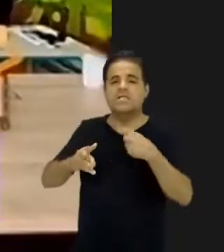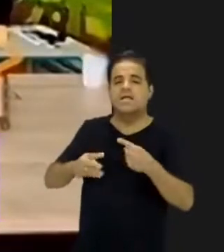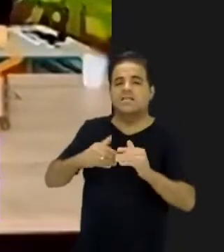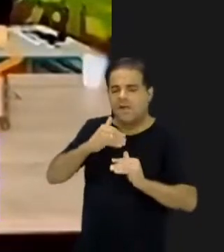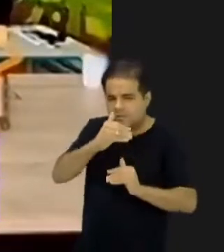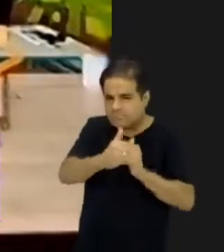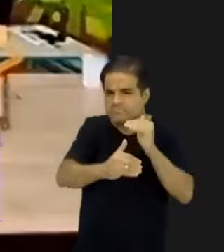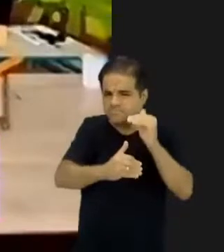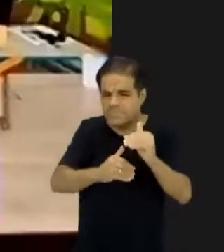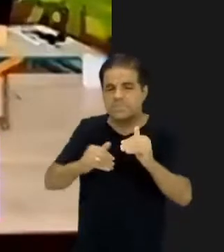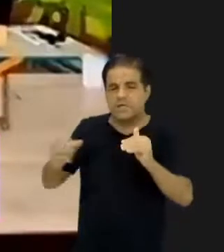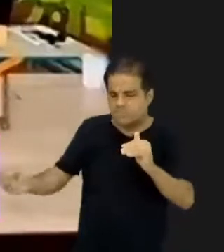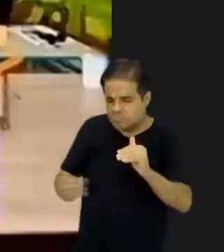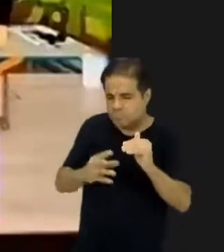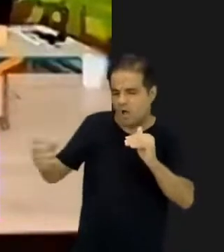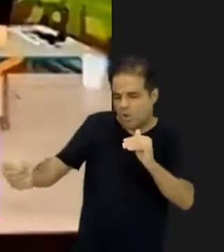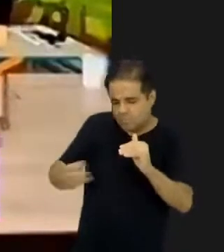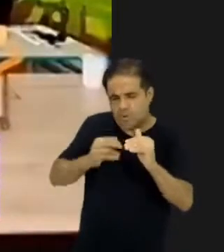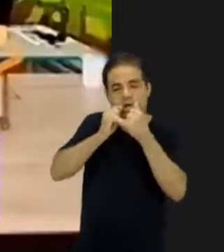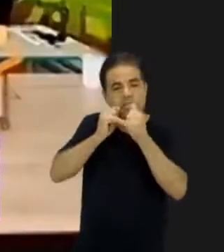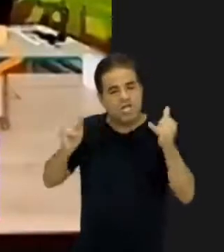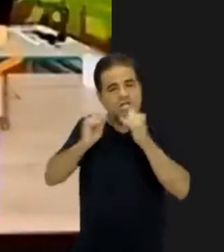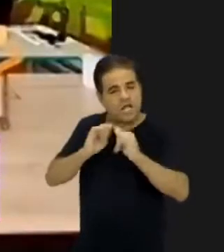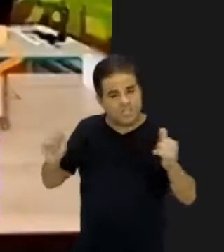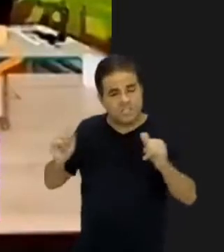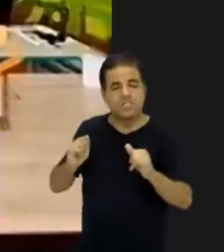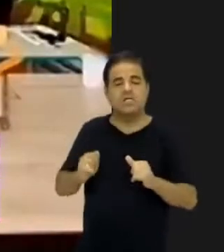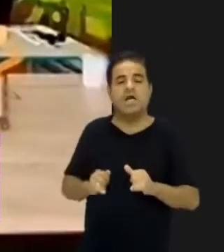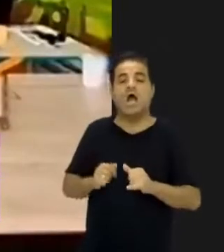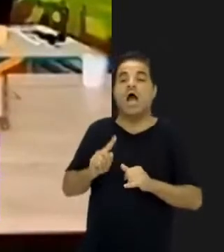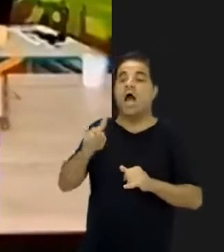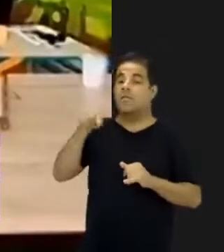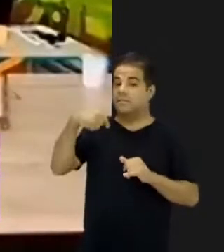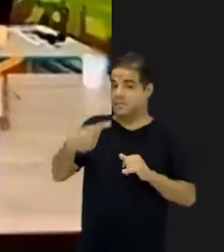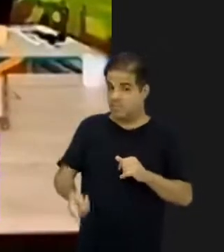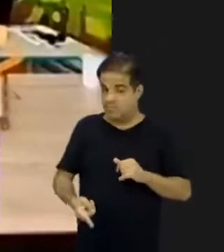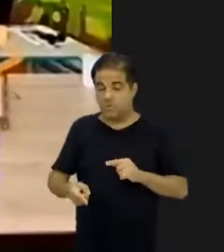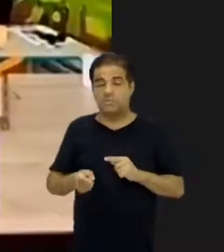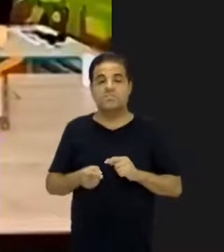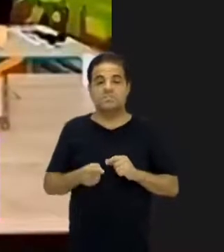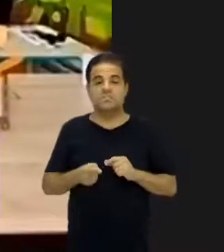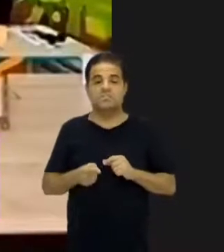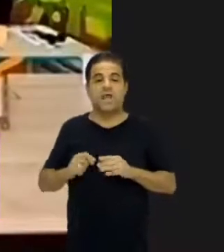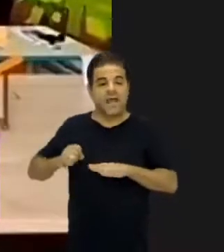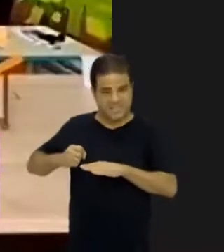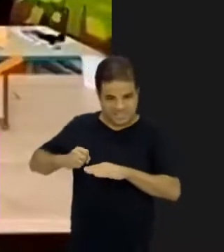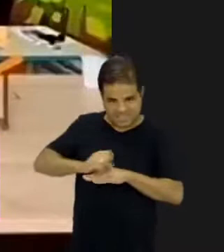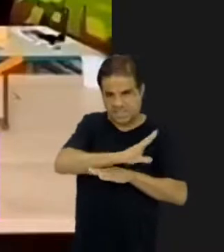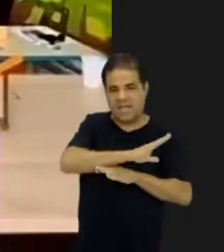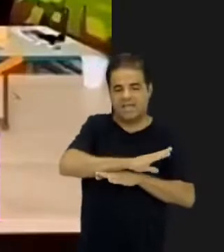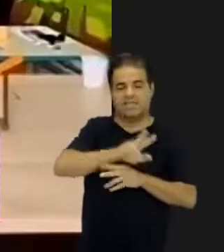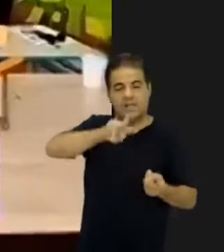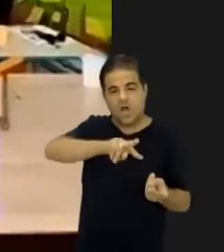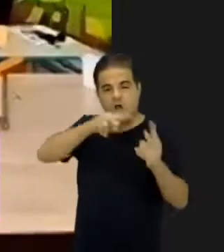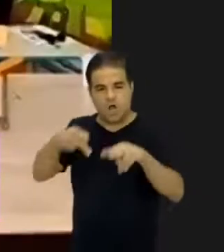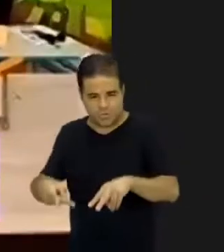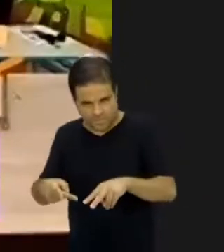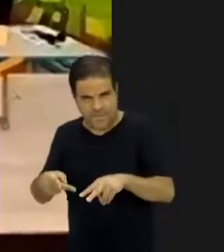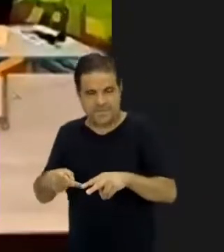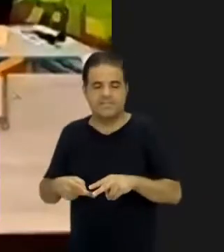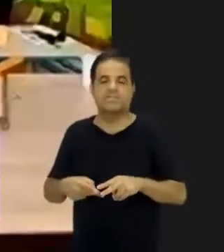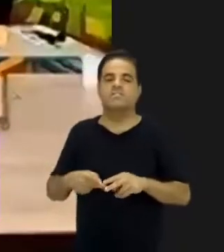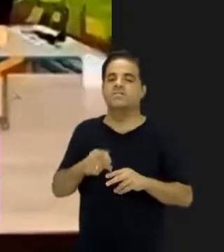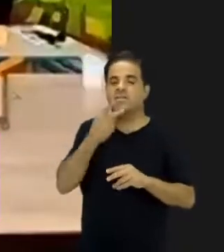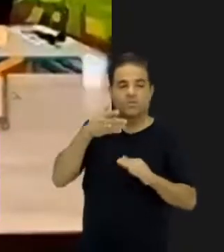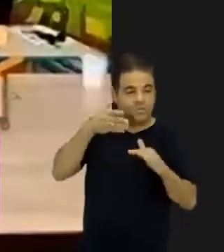mais de energia, tá? Nesse caso. Agora, quando eu faço a saída, quando ele vai converter aquele sinal analógico